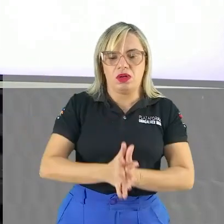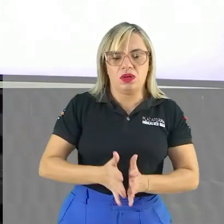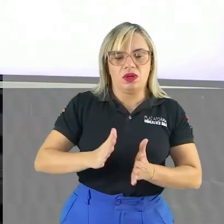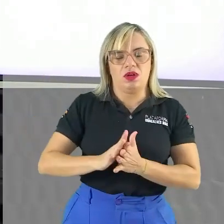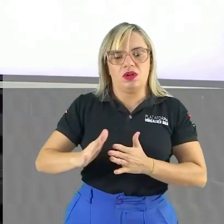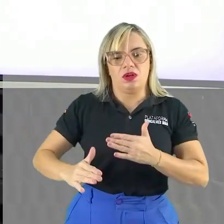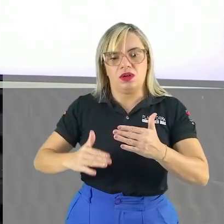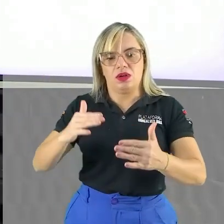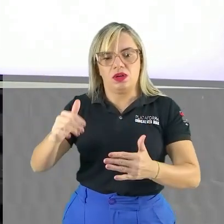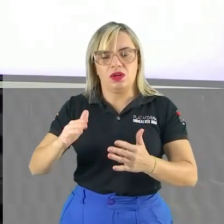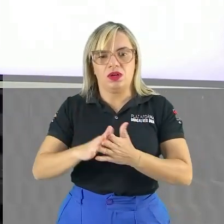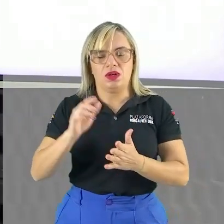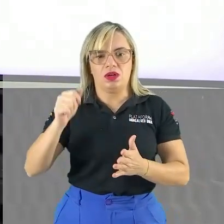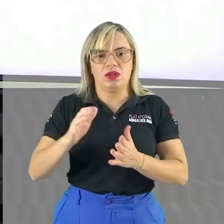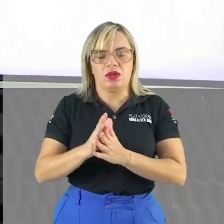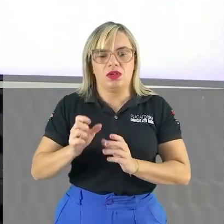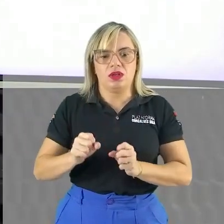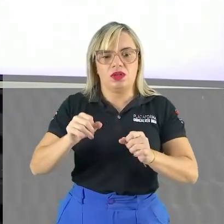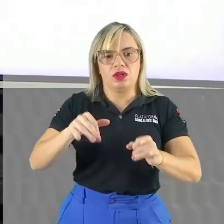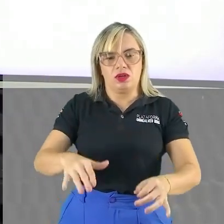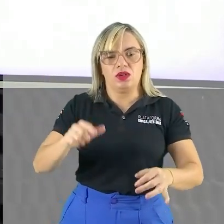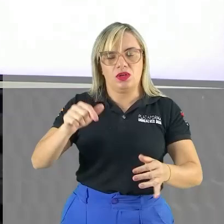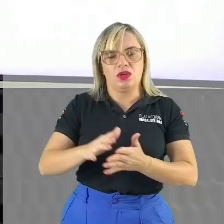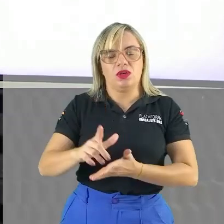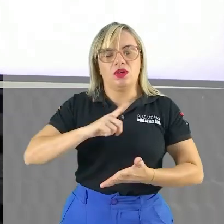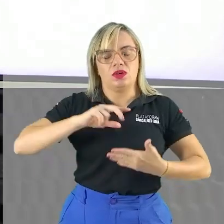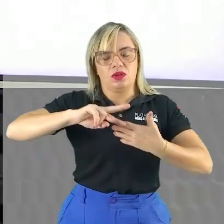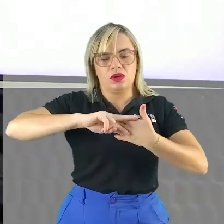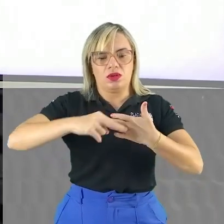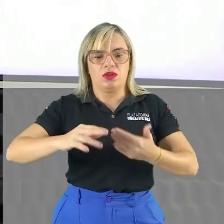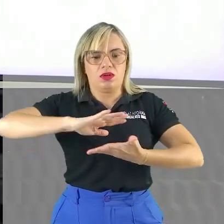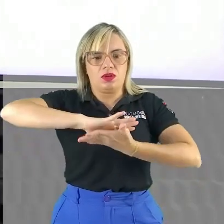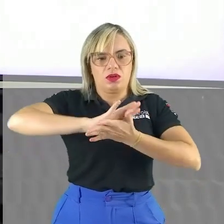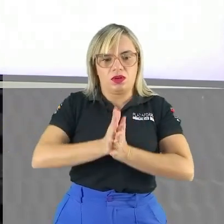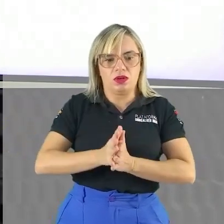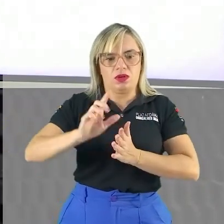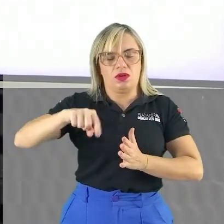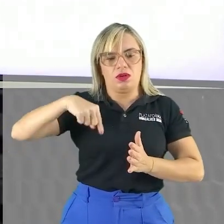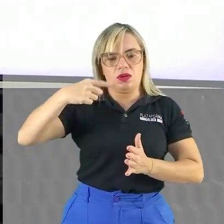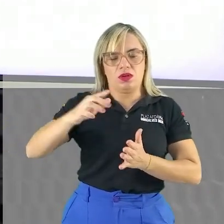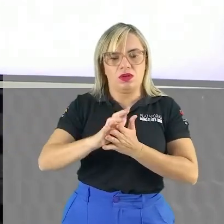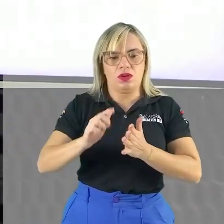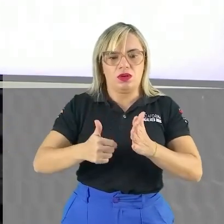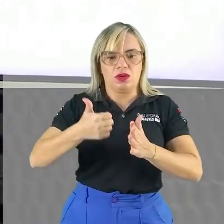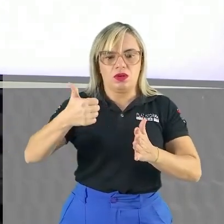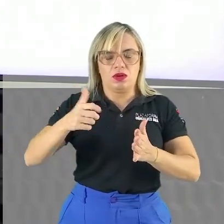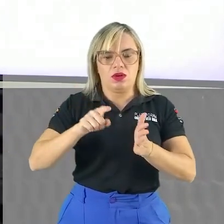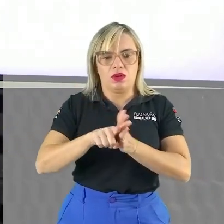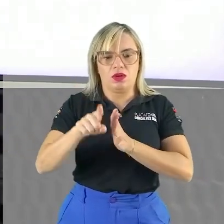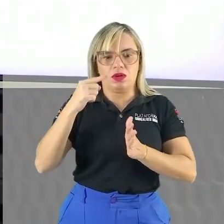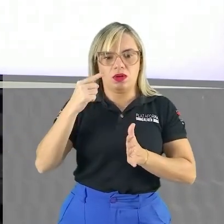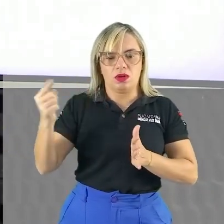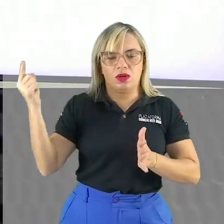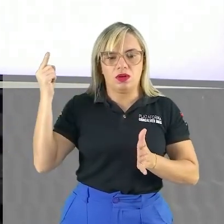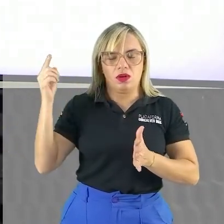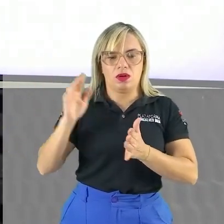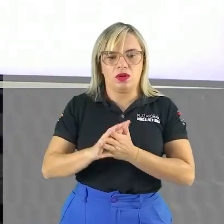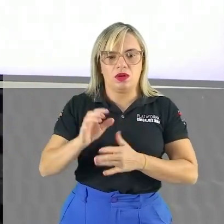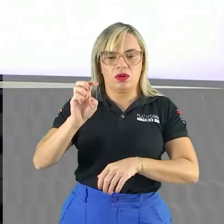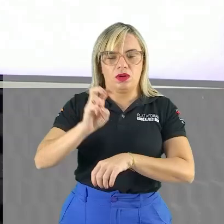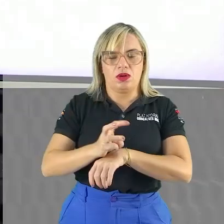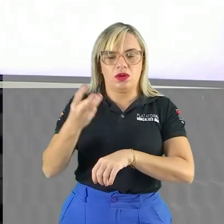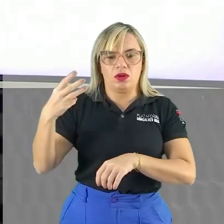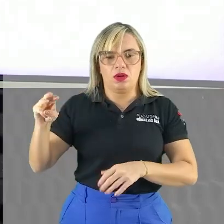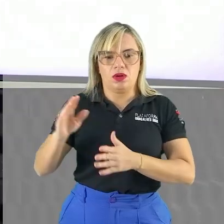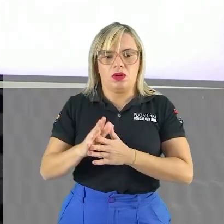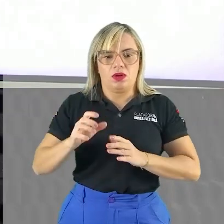processo civilizador trouxe, claro, a destruição. Vamos lá para outra questão. Maranhão colonial, gente, ó,